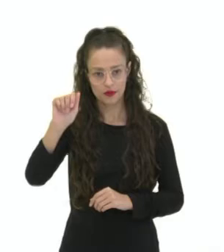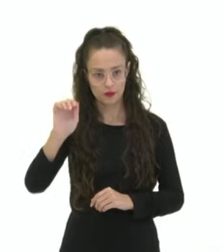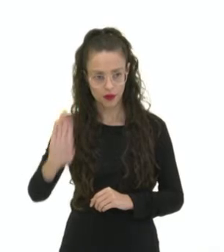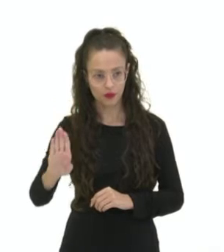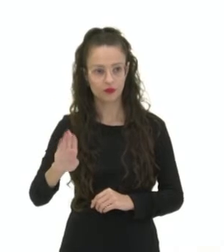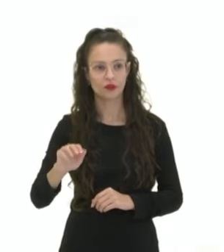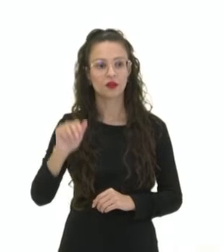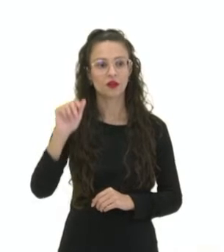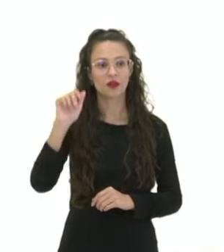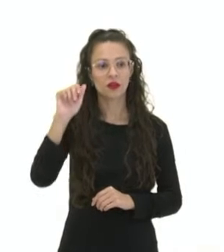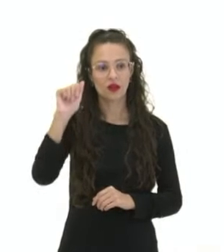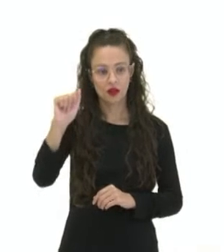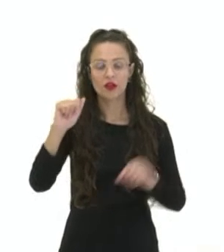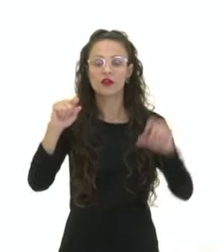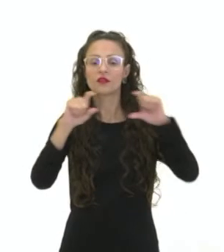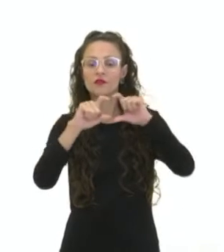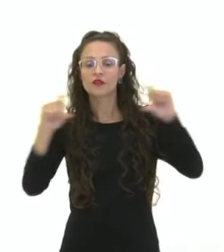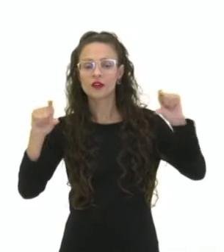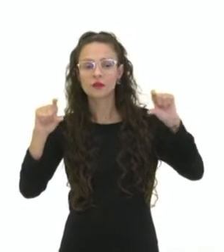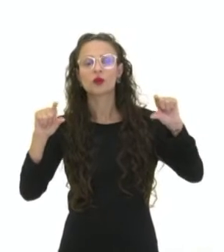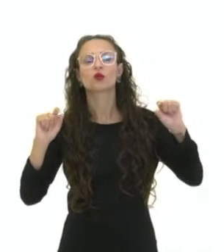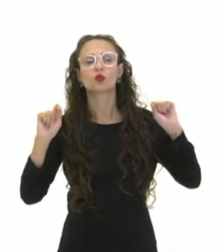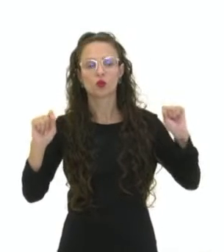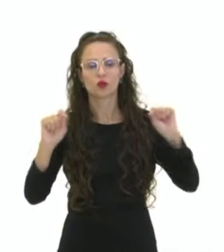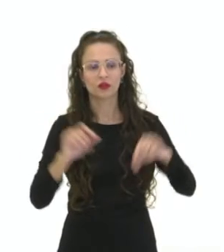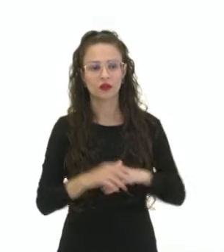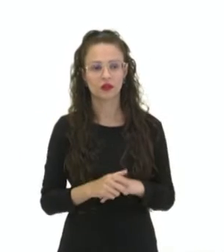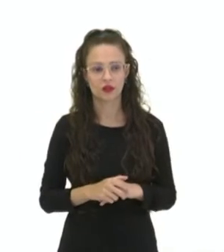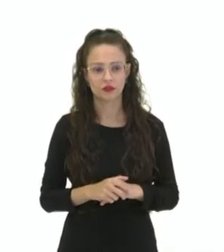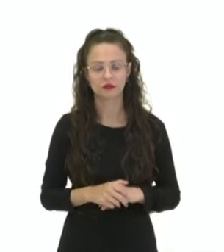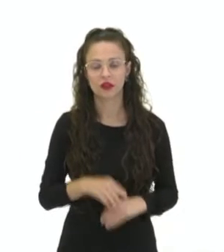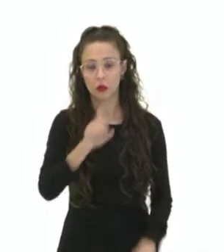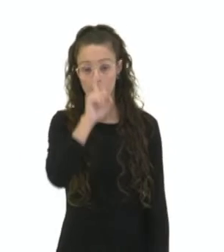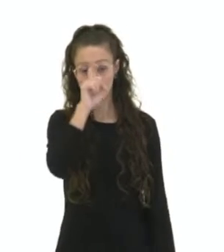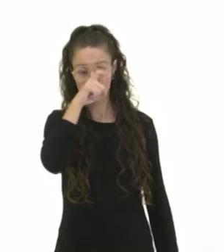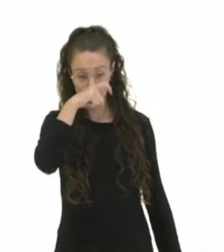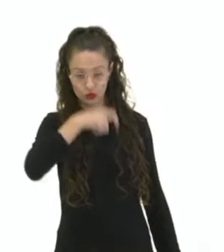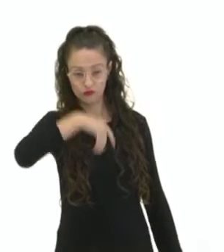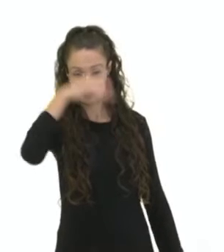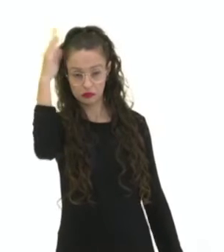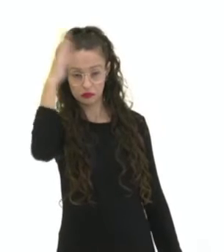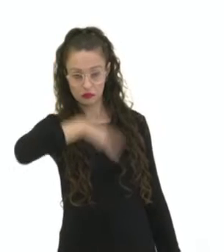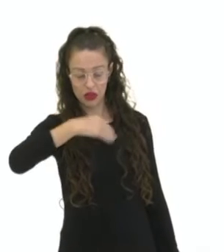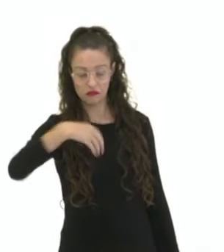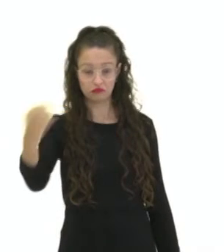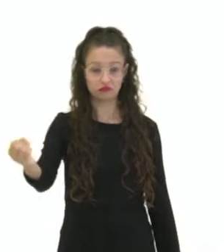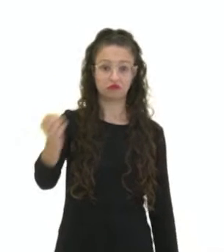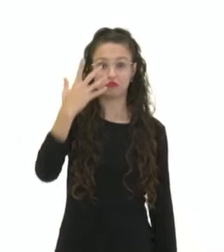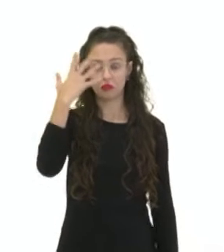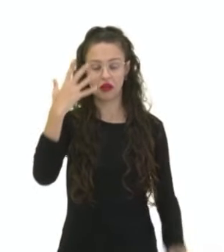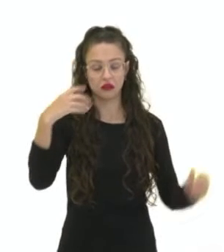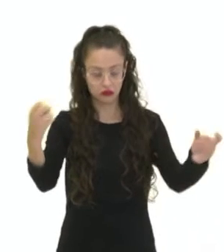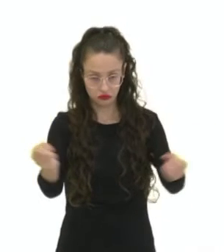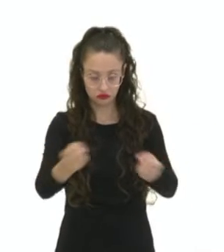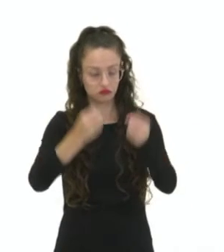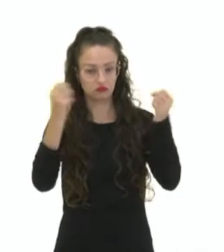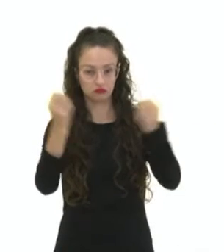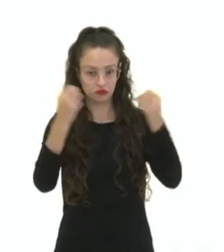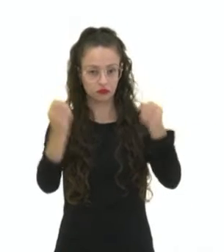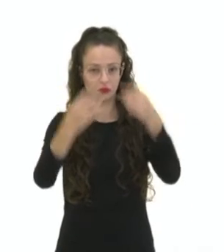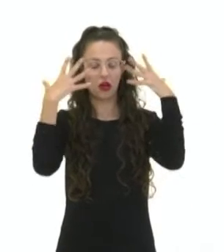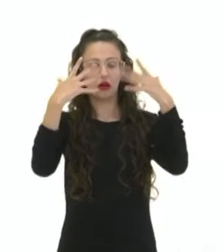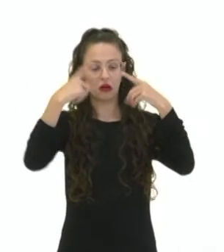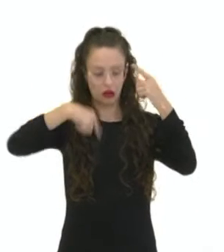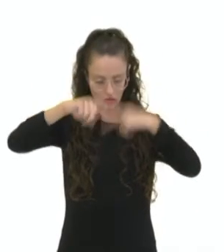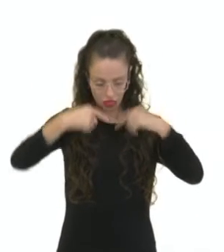no fragmento. Que fragmento, prof? Uma bruxa má lançou-me um encanto e